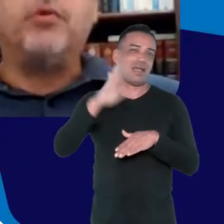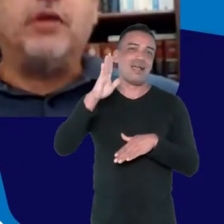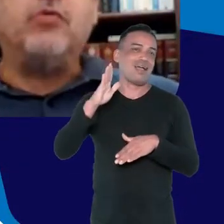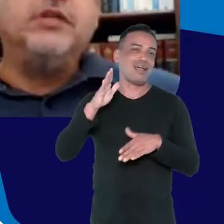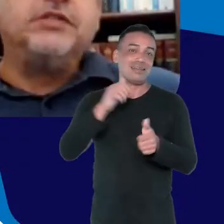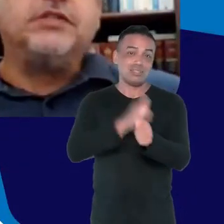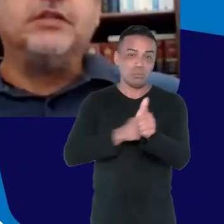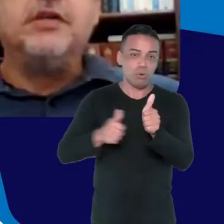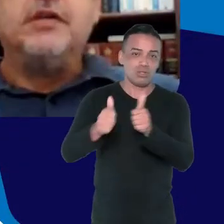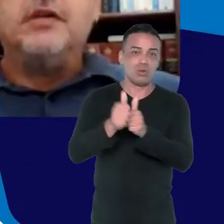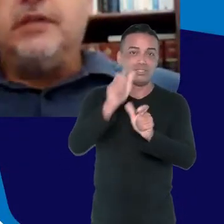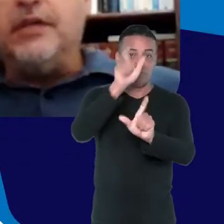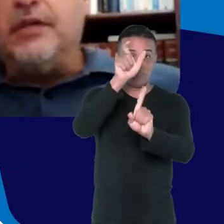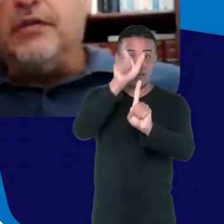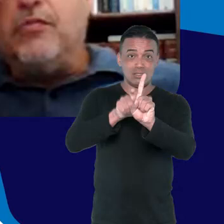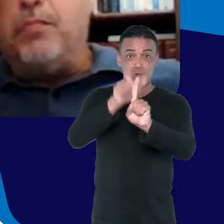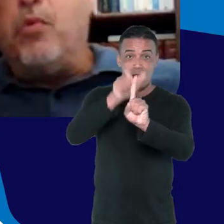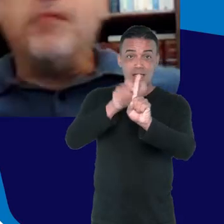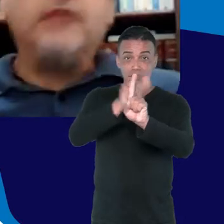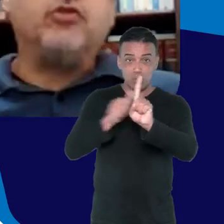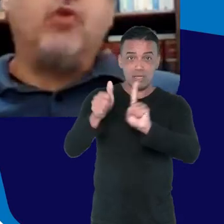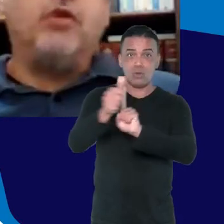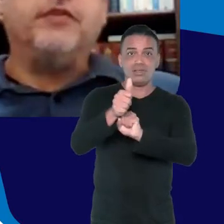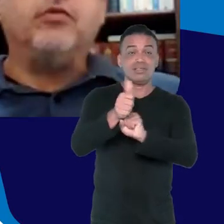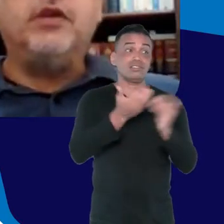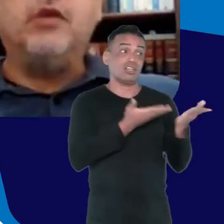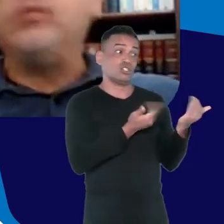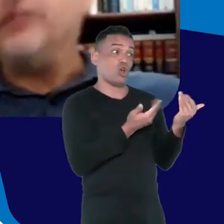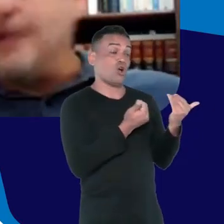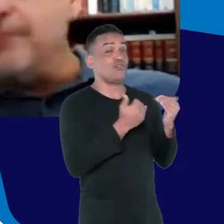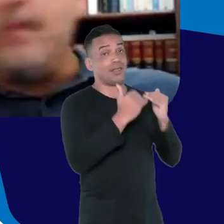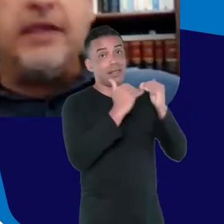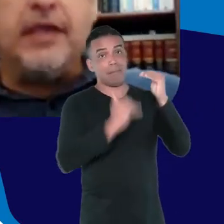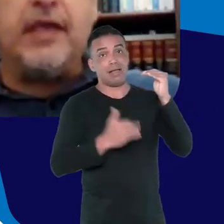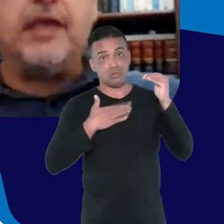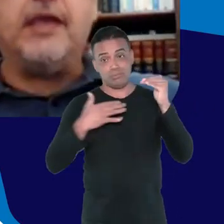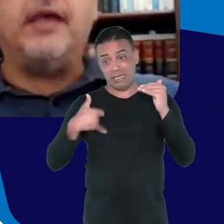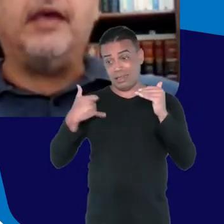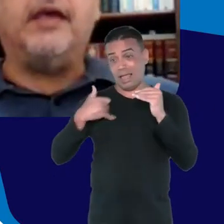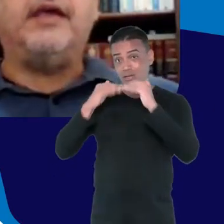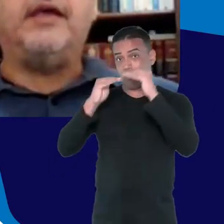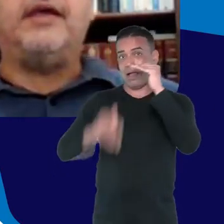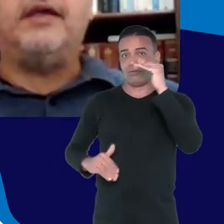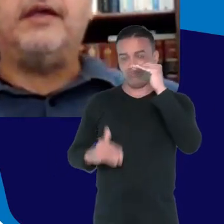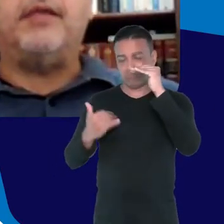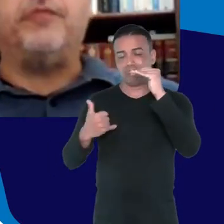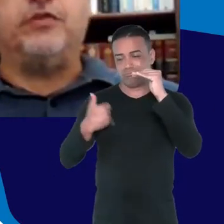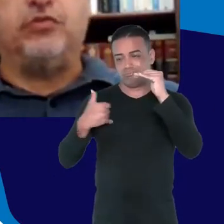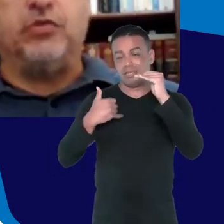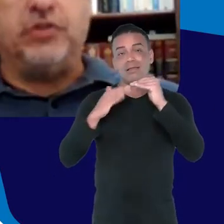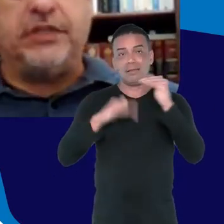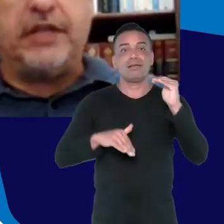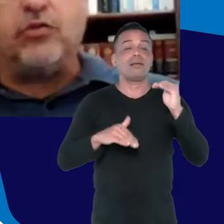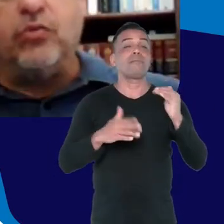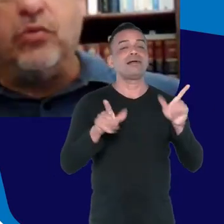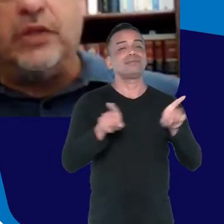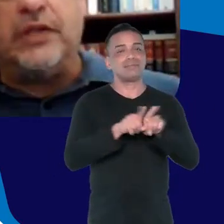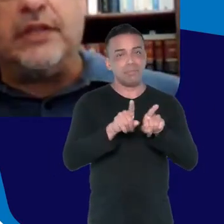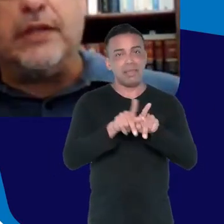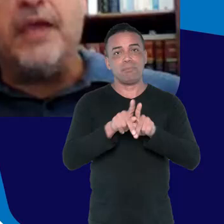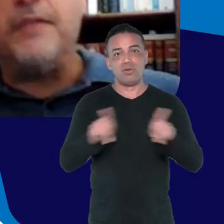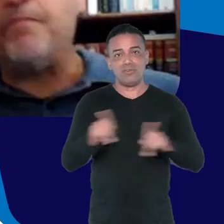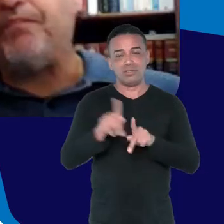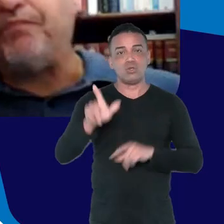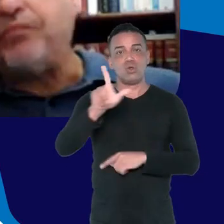com um protagonista que um pouco mais jovem do que eu, que também é professor de literatura,